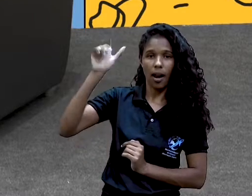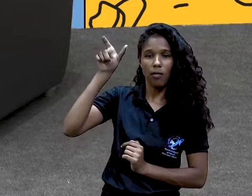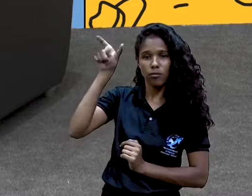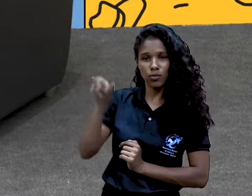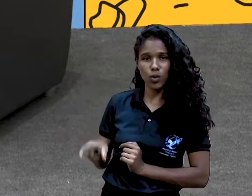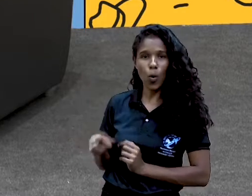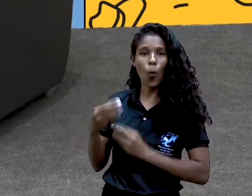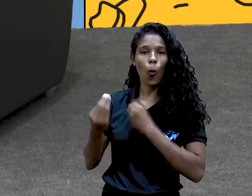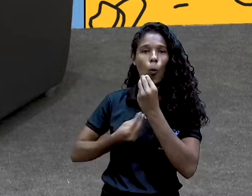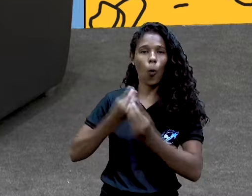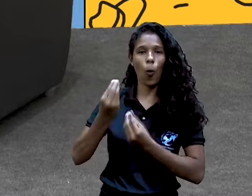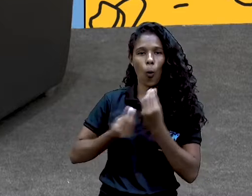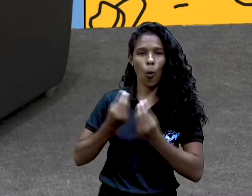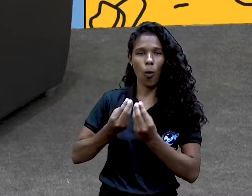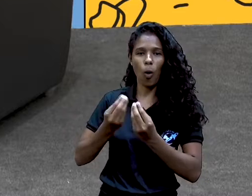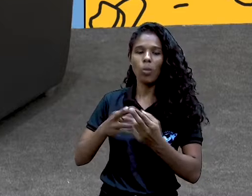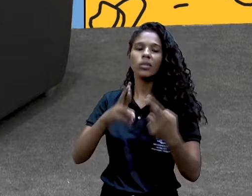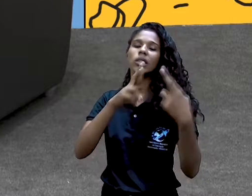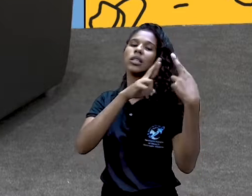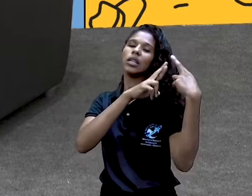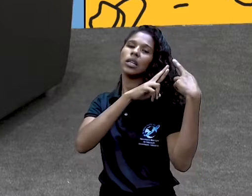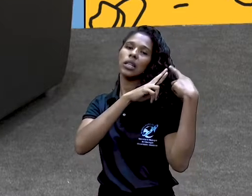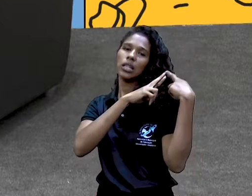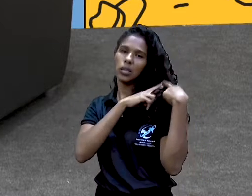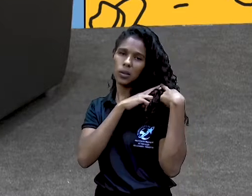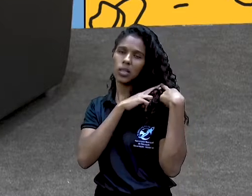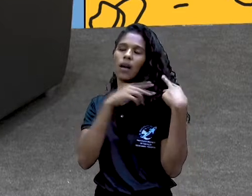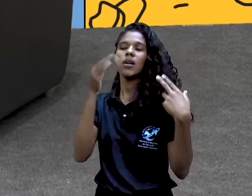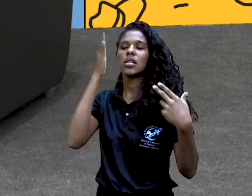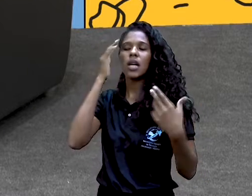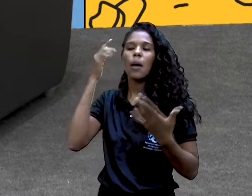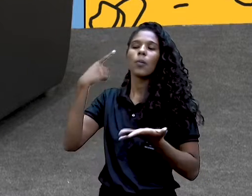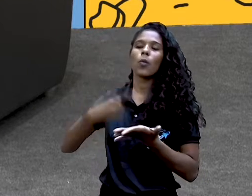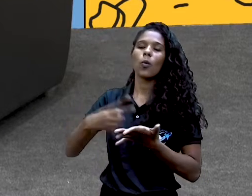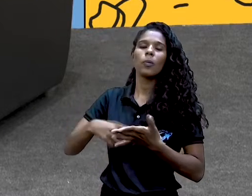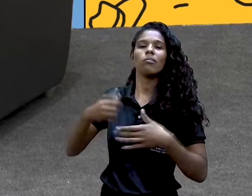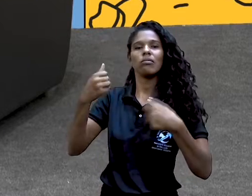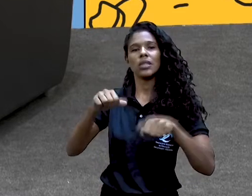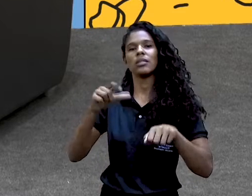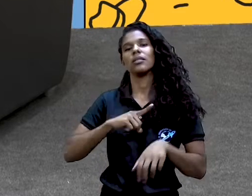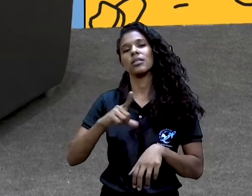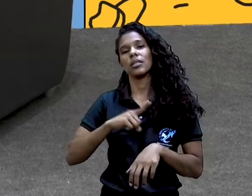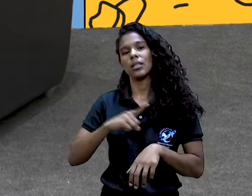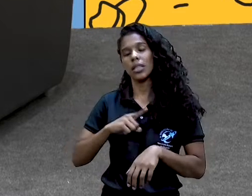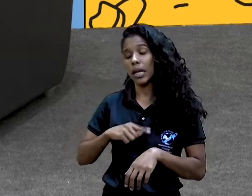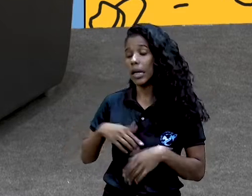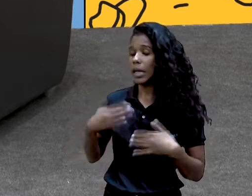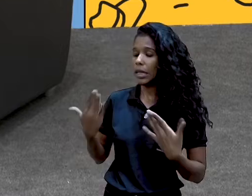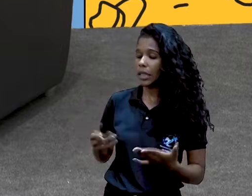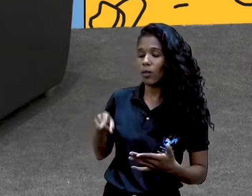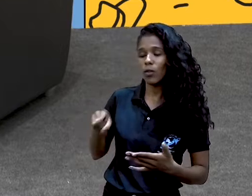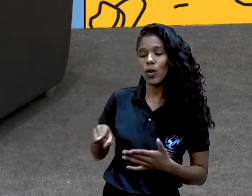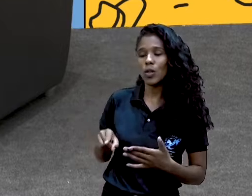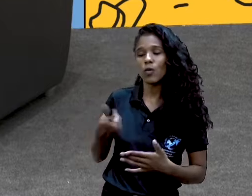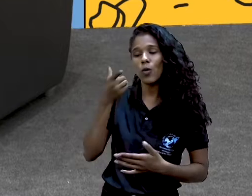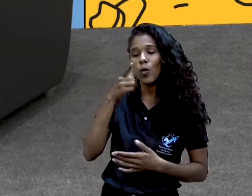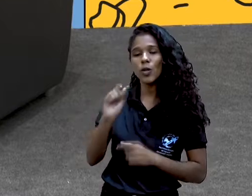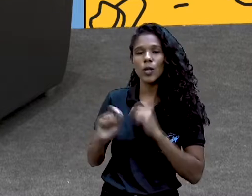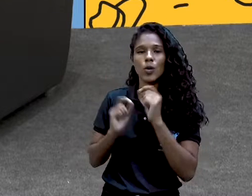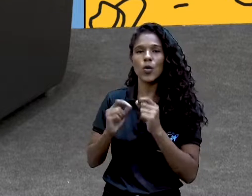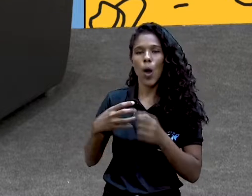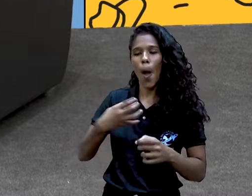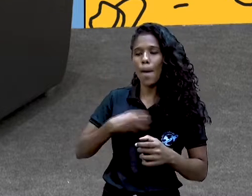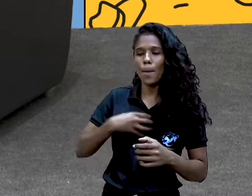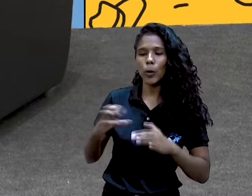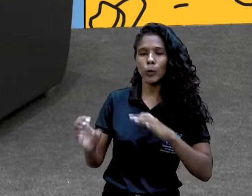Então, é uma forma de desenvolver também o lado empreendedor. Outra questão também é pensar o